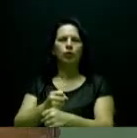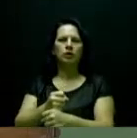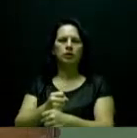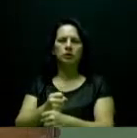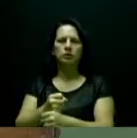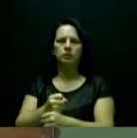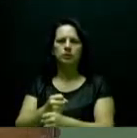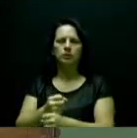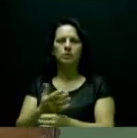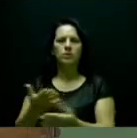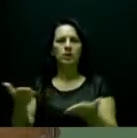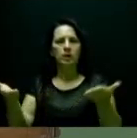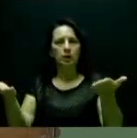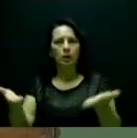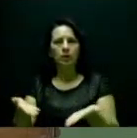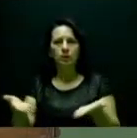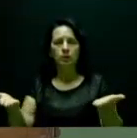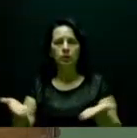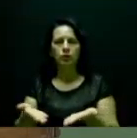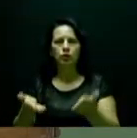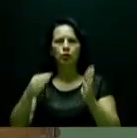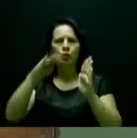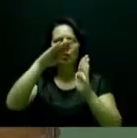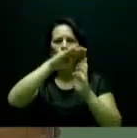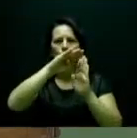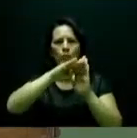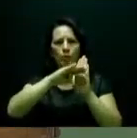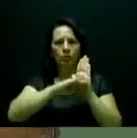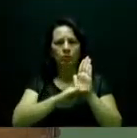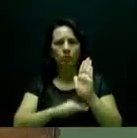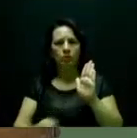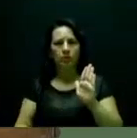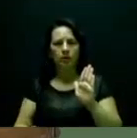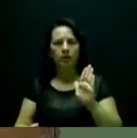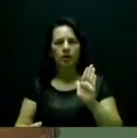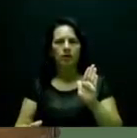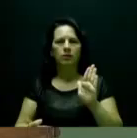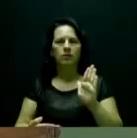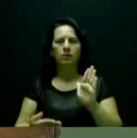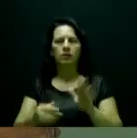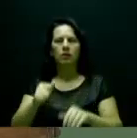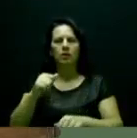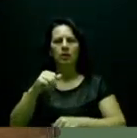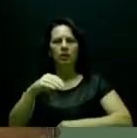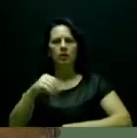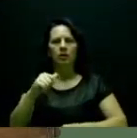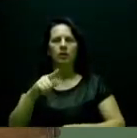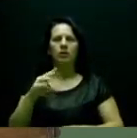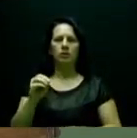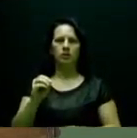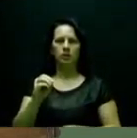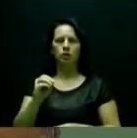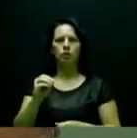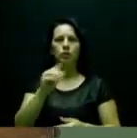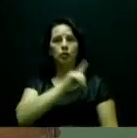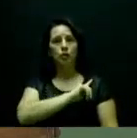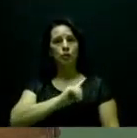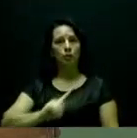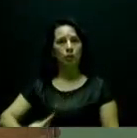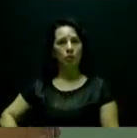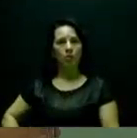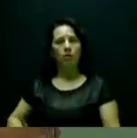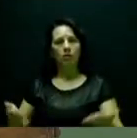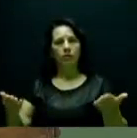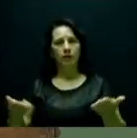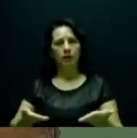viu, até hoje, um plano, uma ação do desgoverno que está